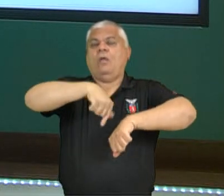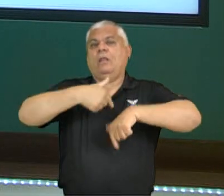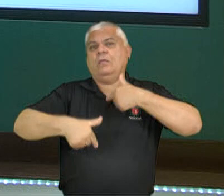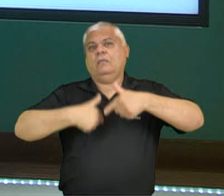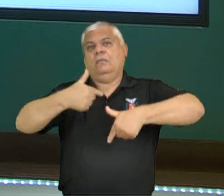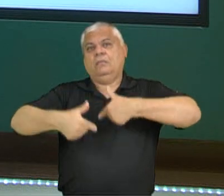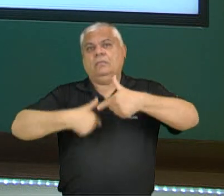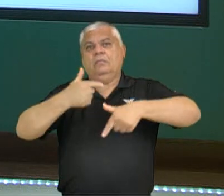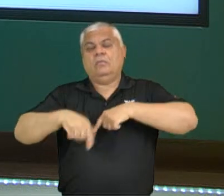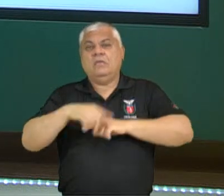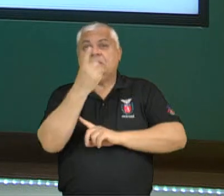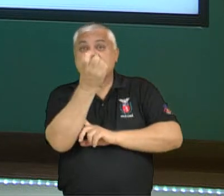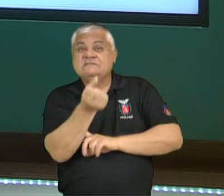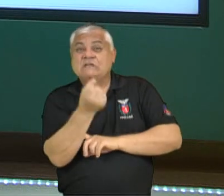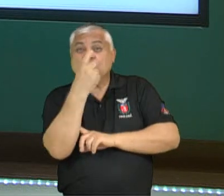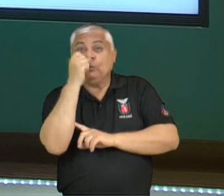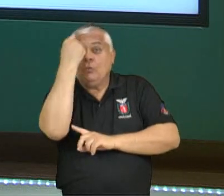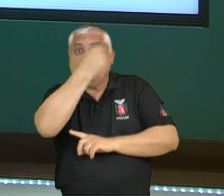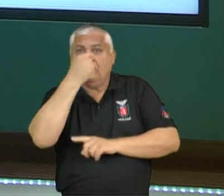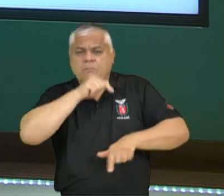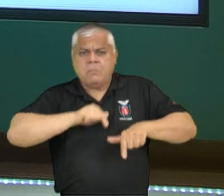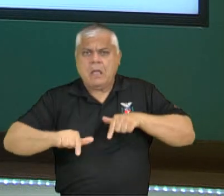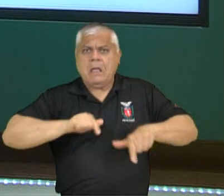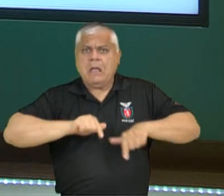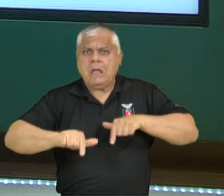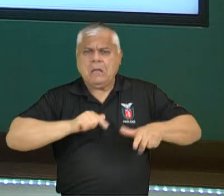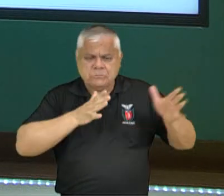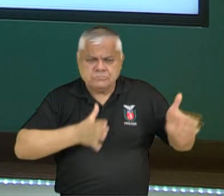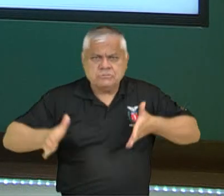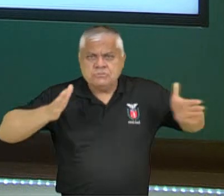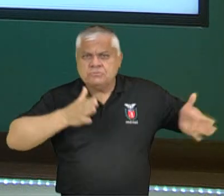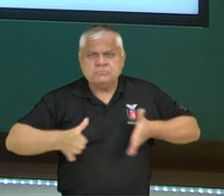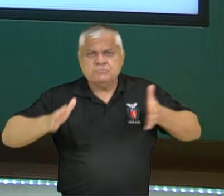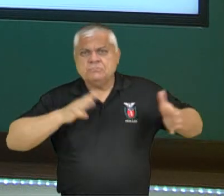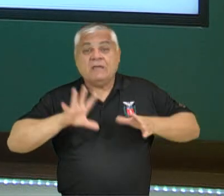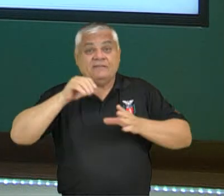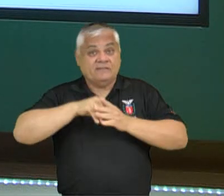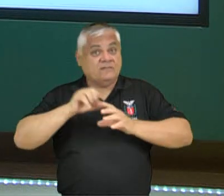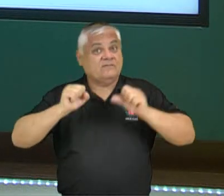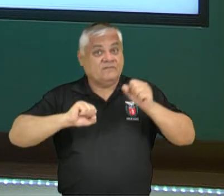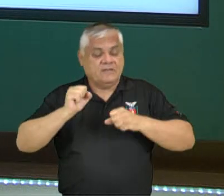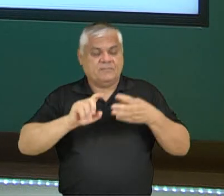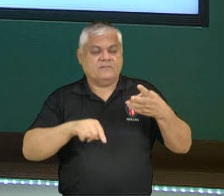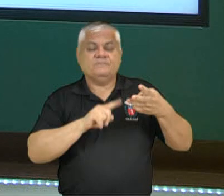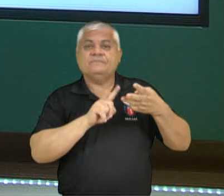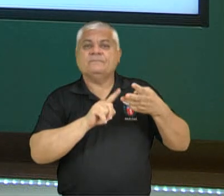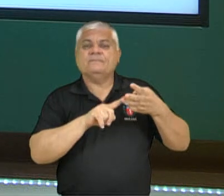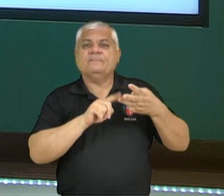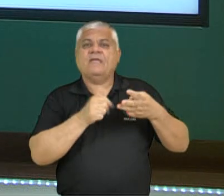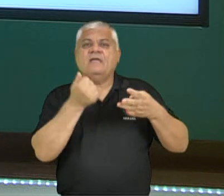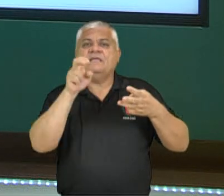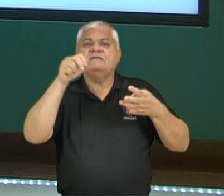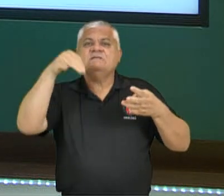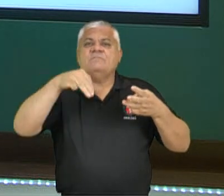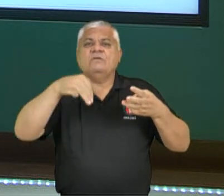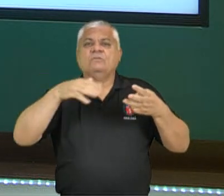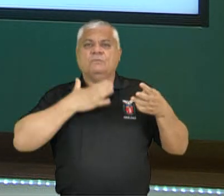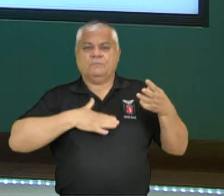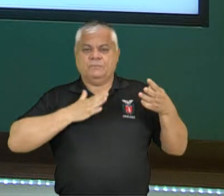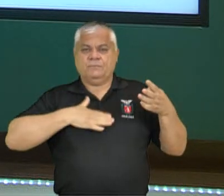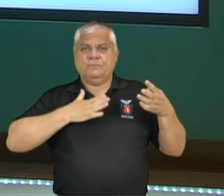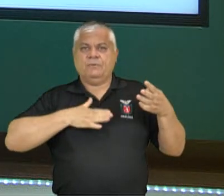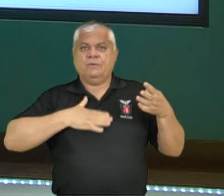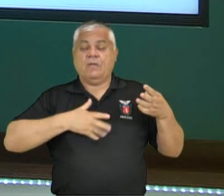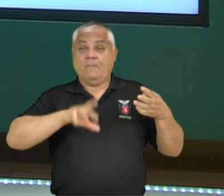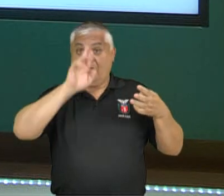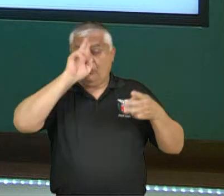chegavam a 16, 18 horas por dia de trabalho dentro das fábricas, 15 minutos de folga para o